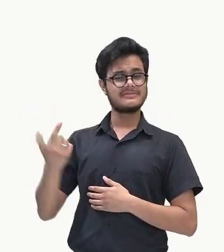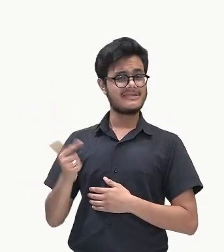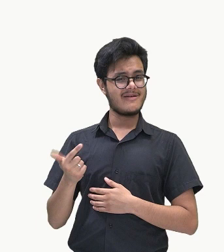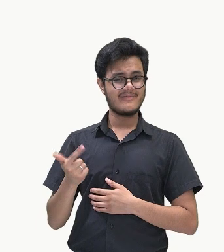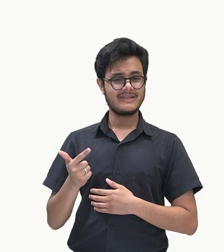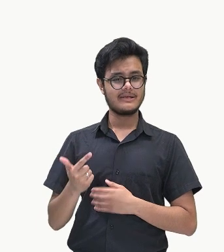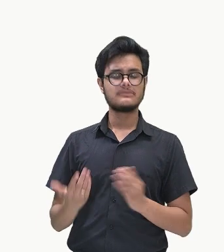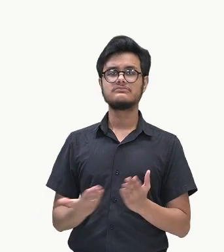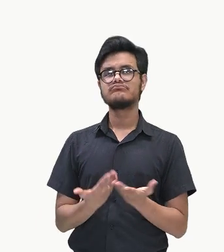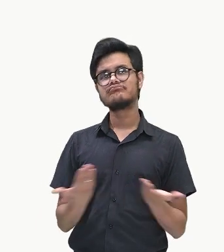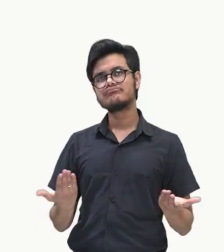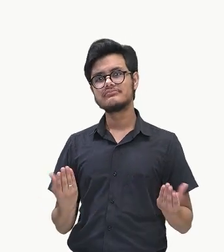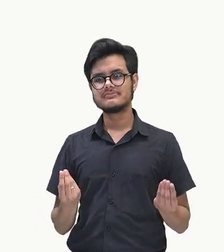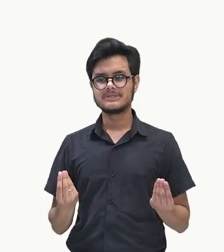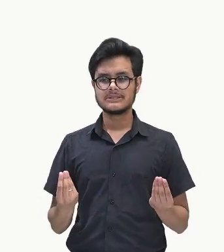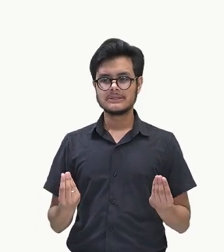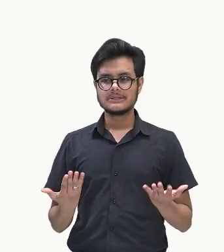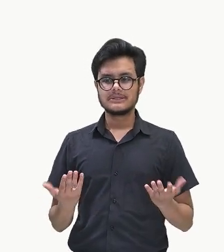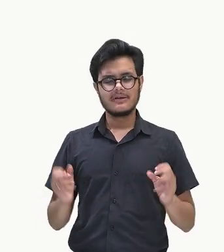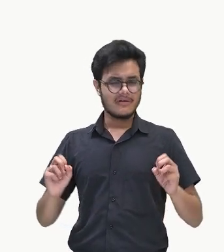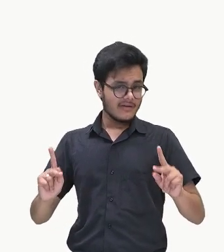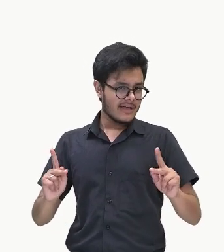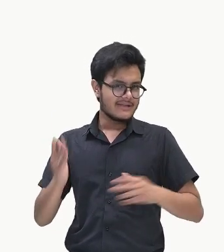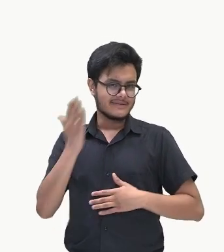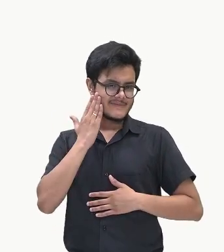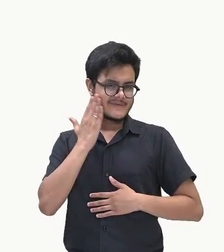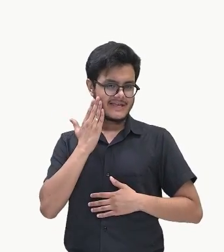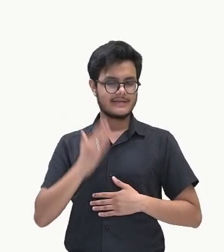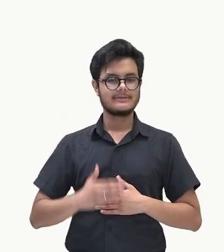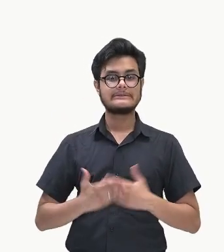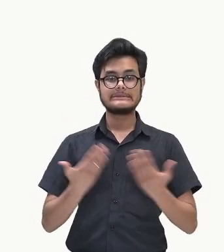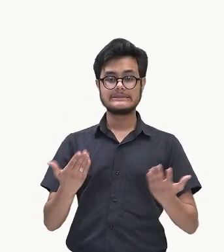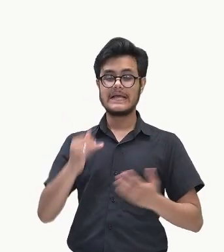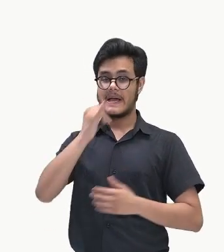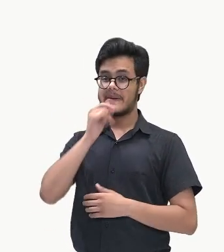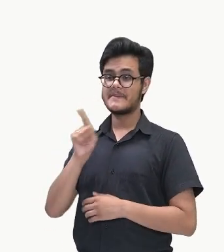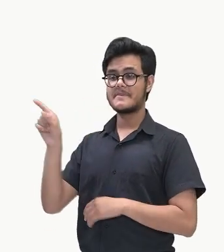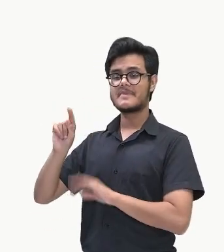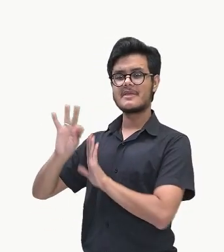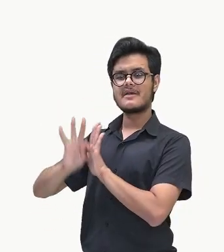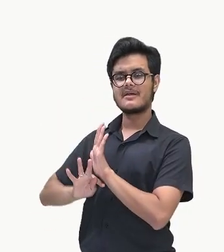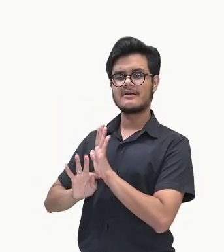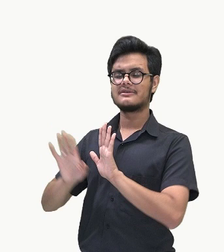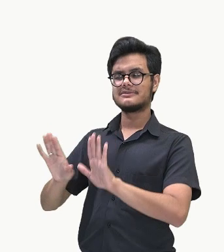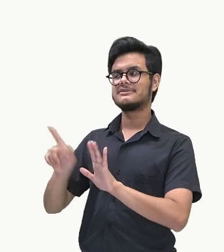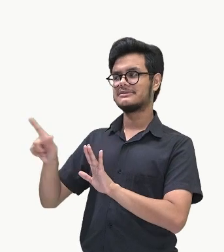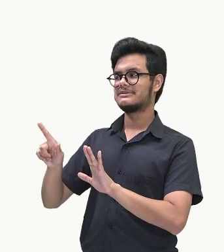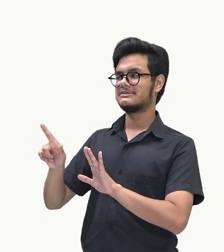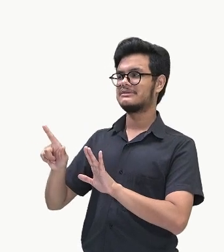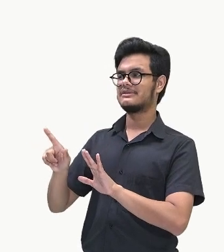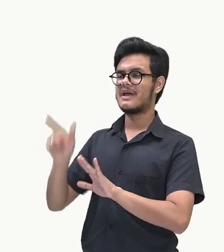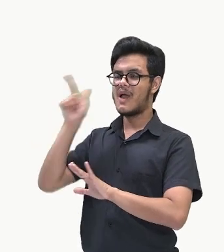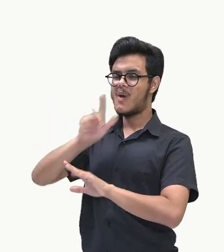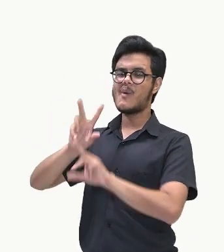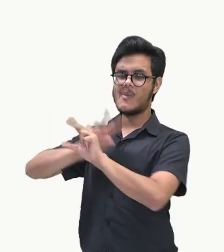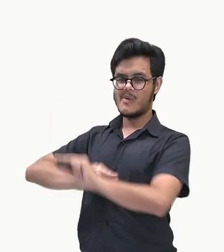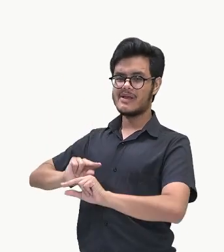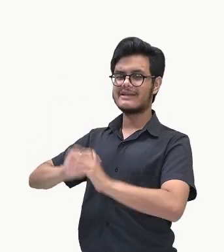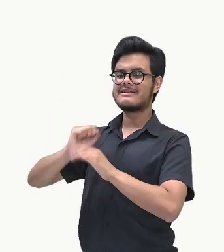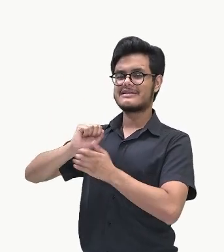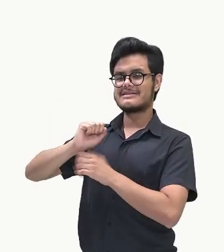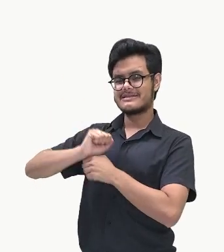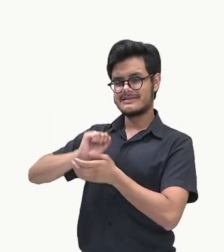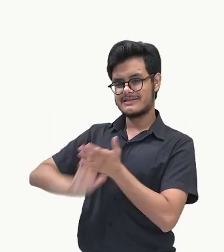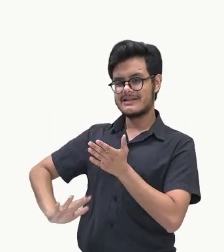como. Eu sei disso. Inclusive, coloquei propositalmente este exemplo. Ó.